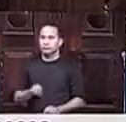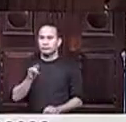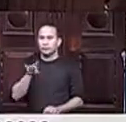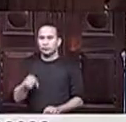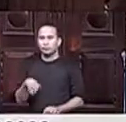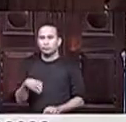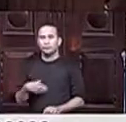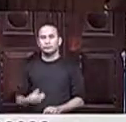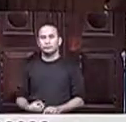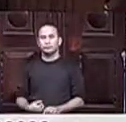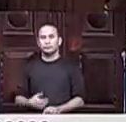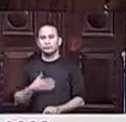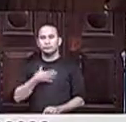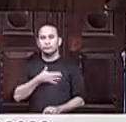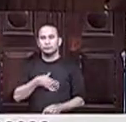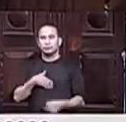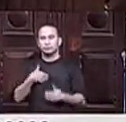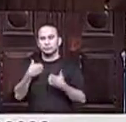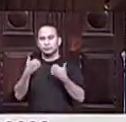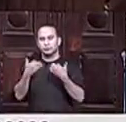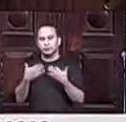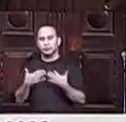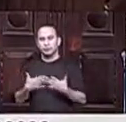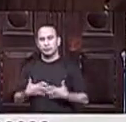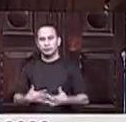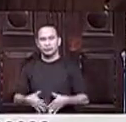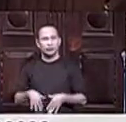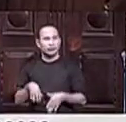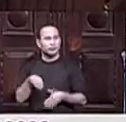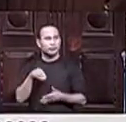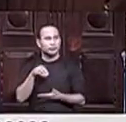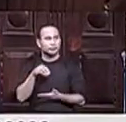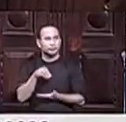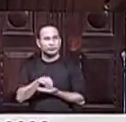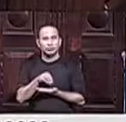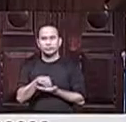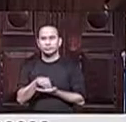a professora de espanhol